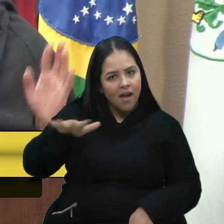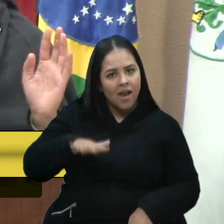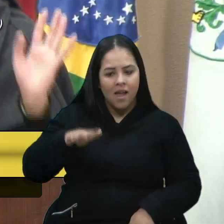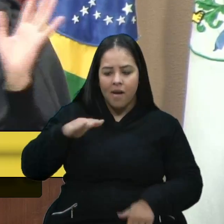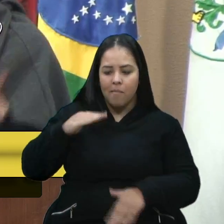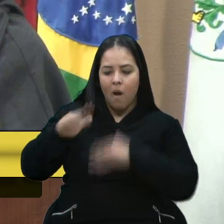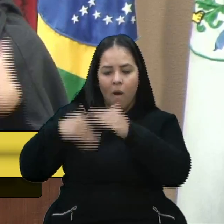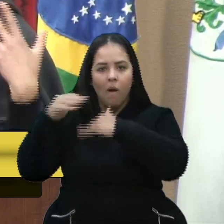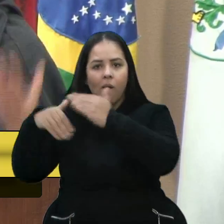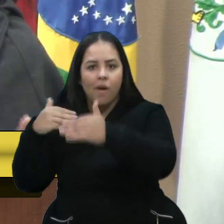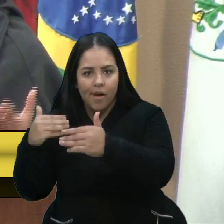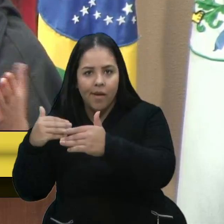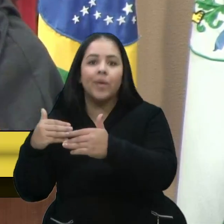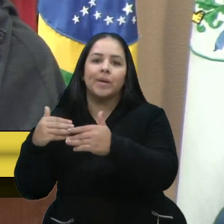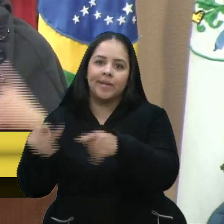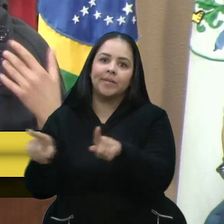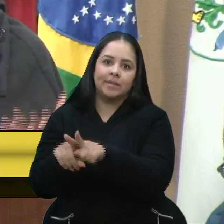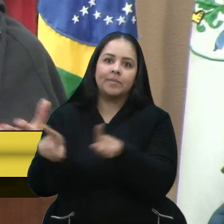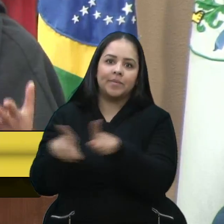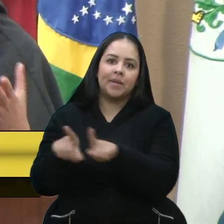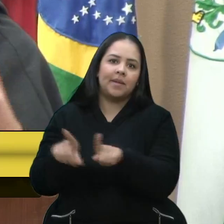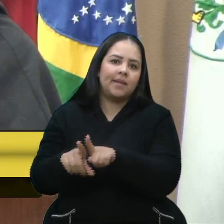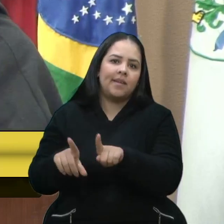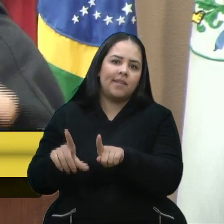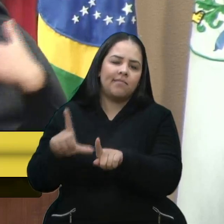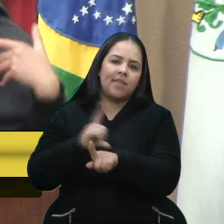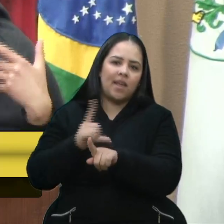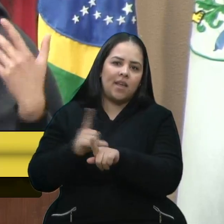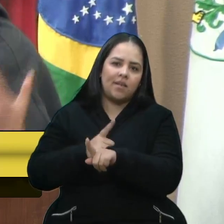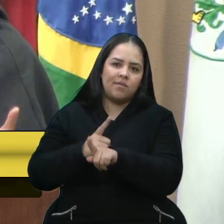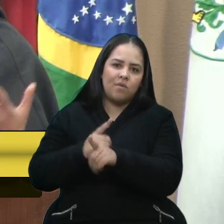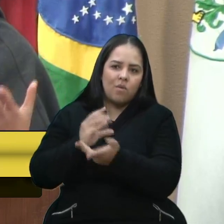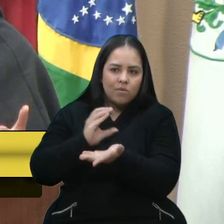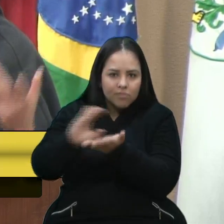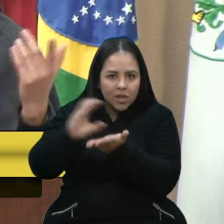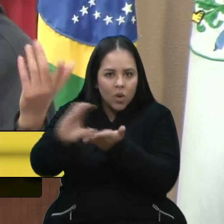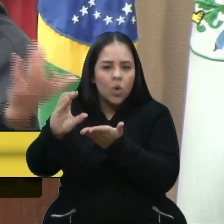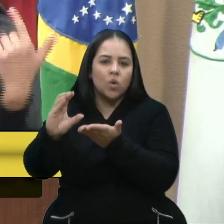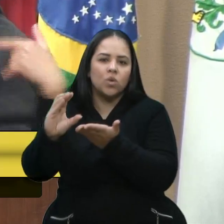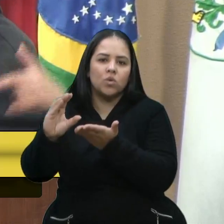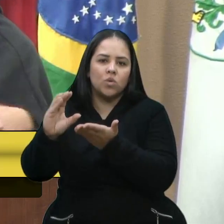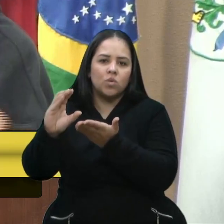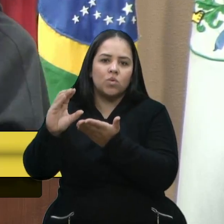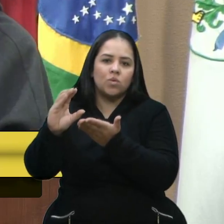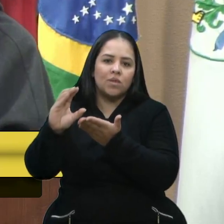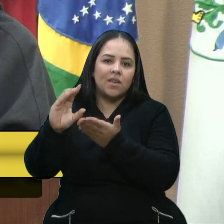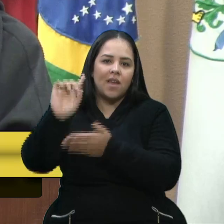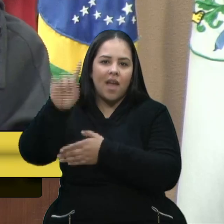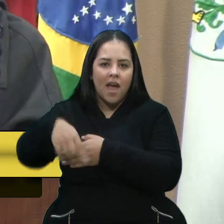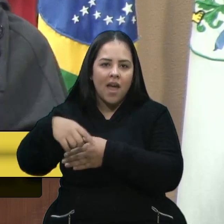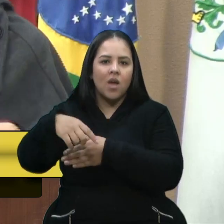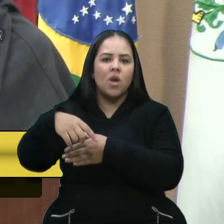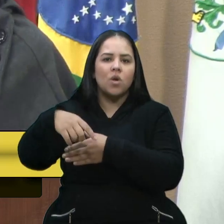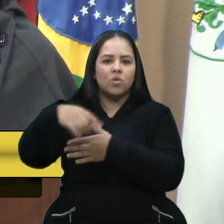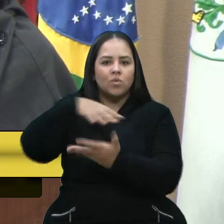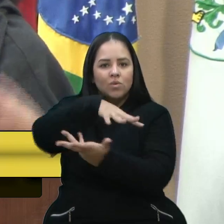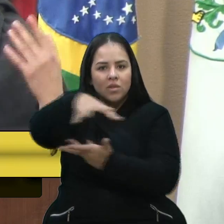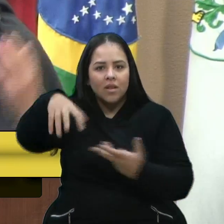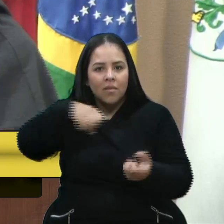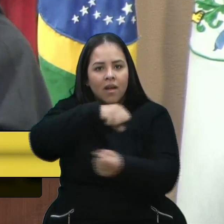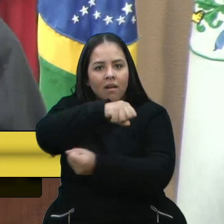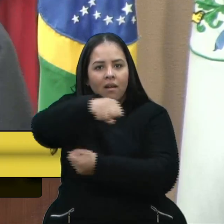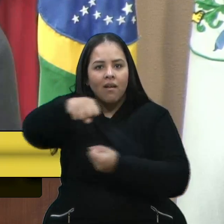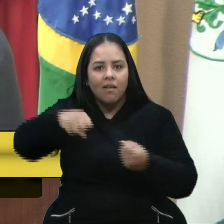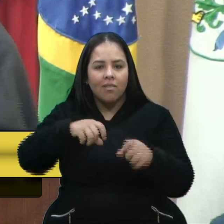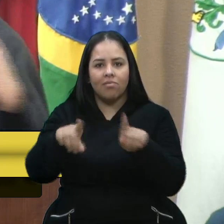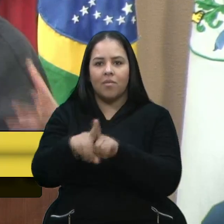crescimento. E que, além disso, além de ter um investimento sustentável, ele também gira a economia das nossas cidades. Porque